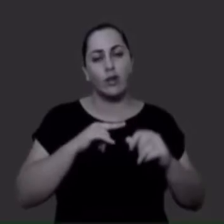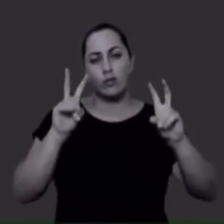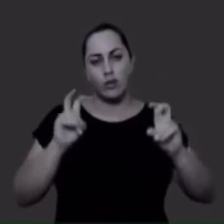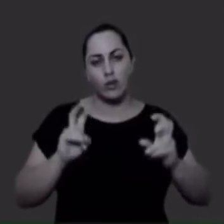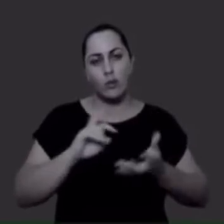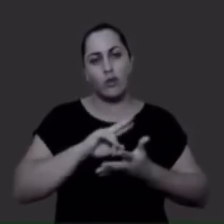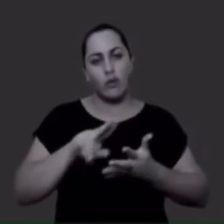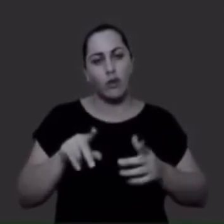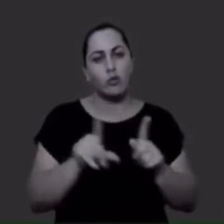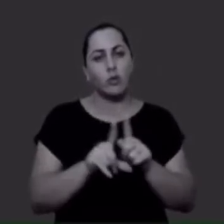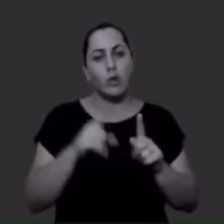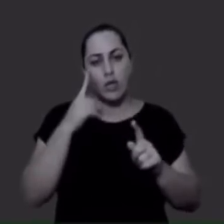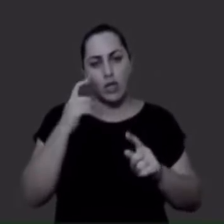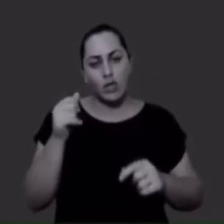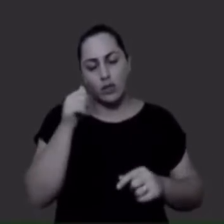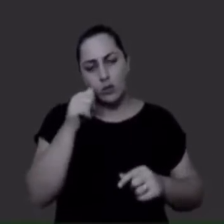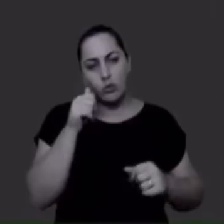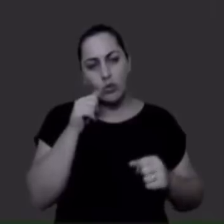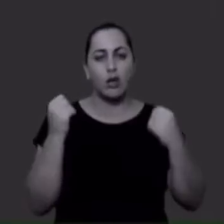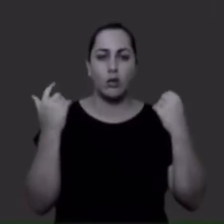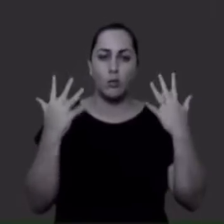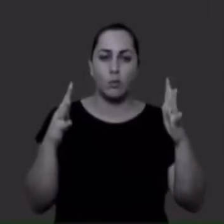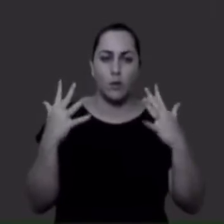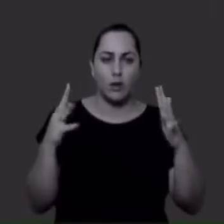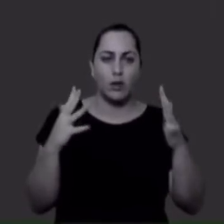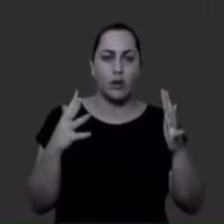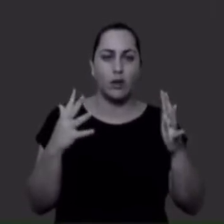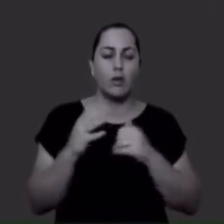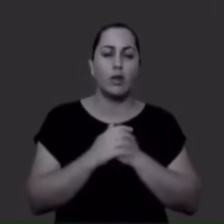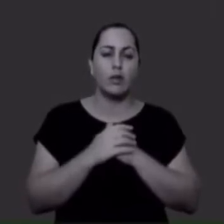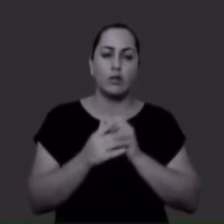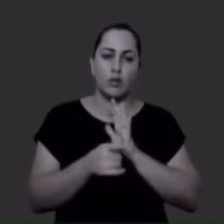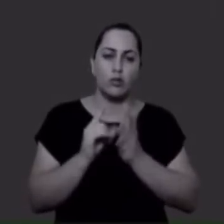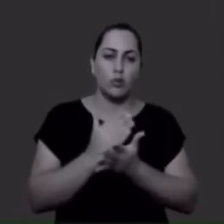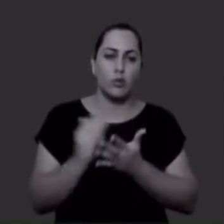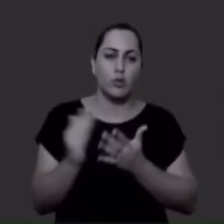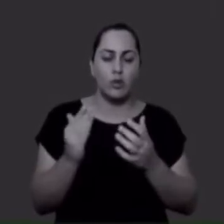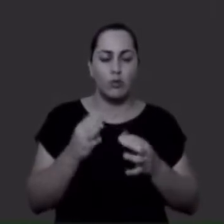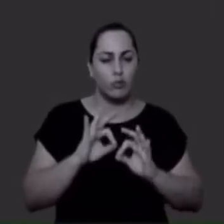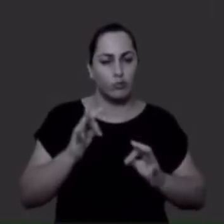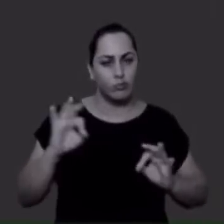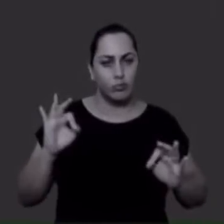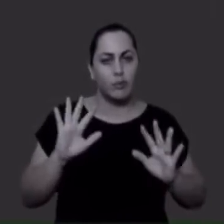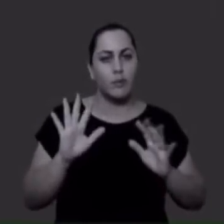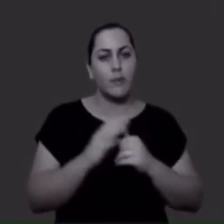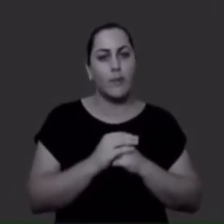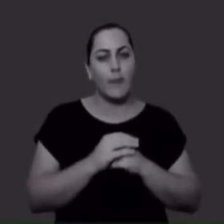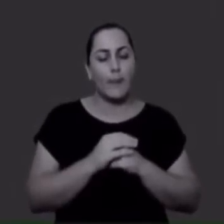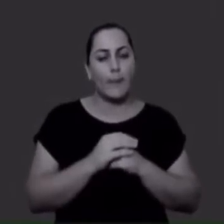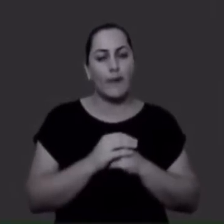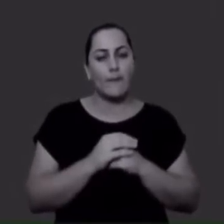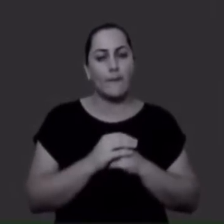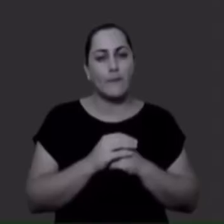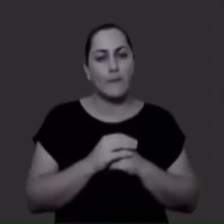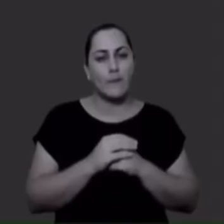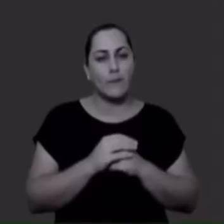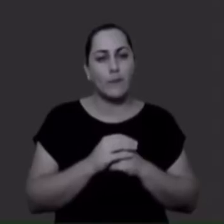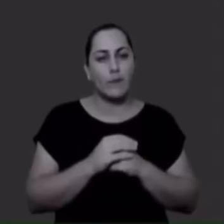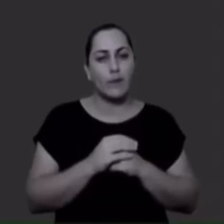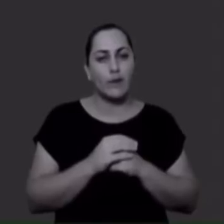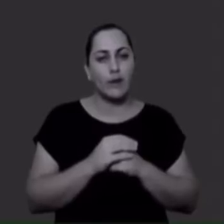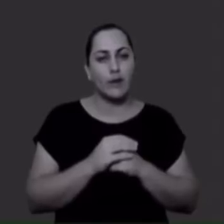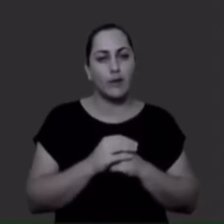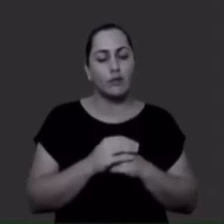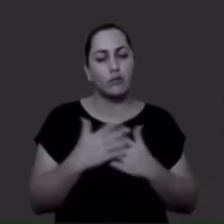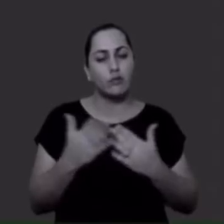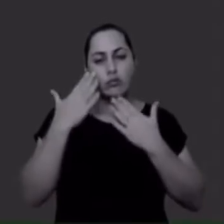interesse das mulheres, dando parabéns de antemão, antes de qualquer assunto, não me delongando muito, presidente. Onde, graças